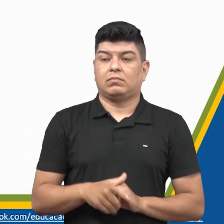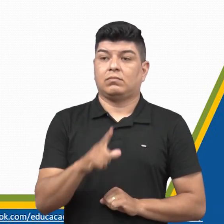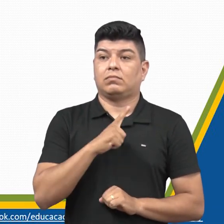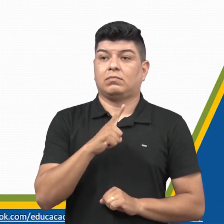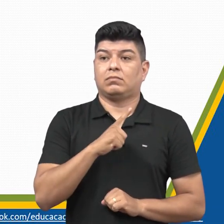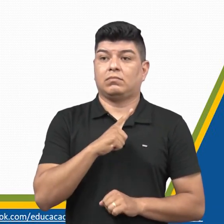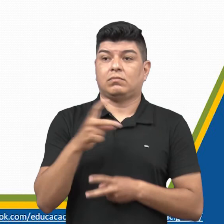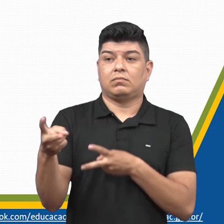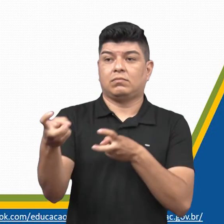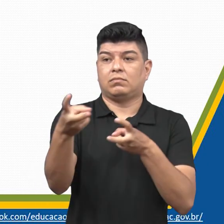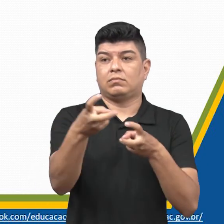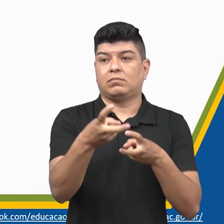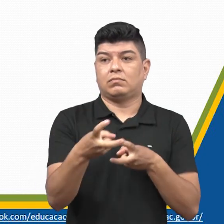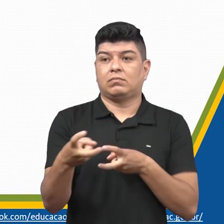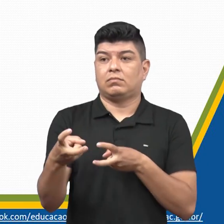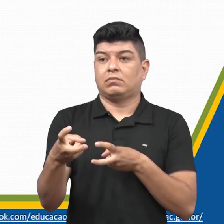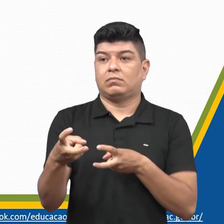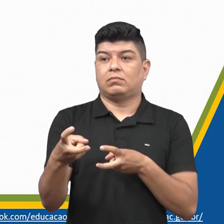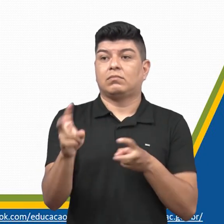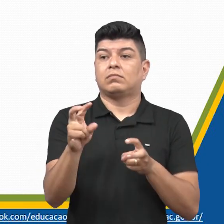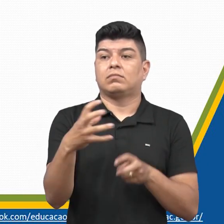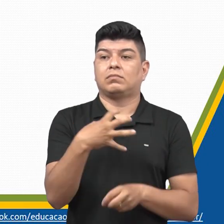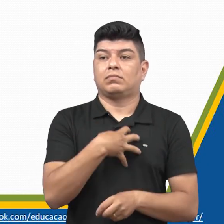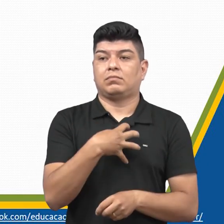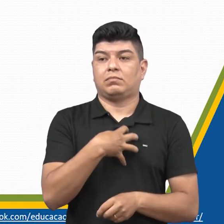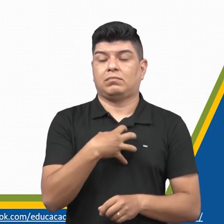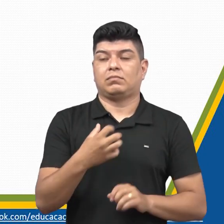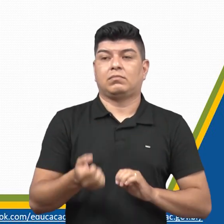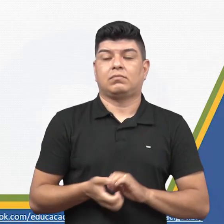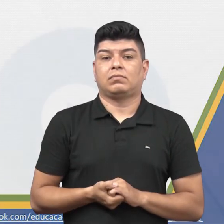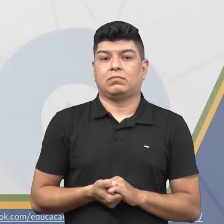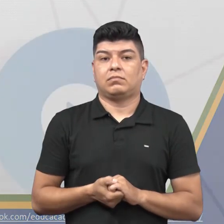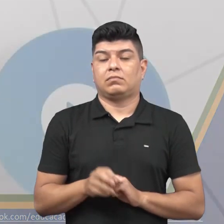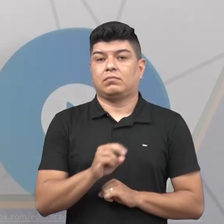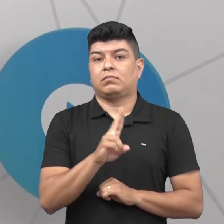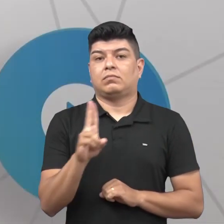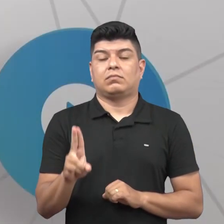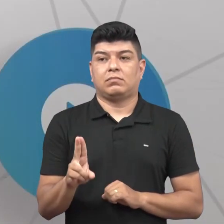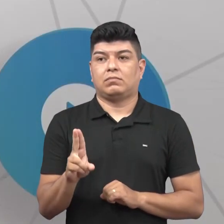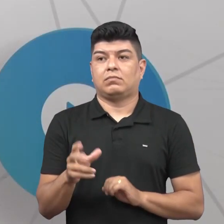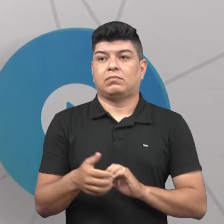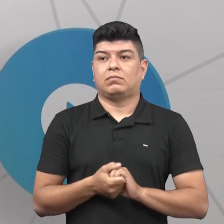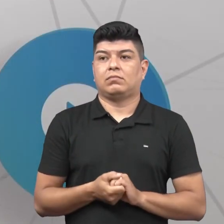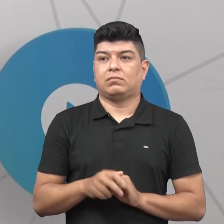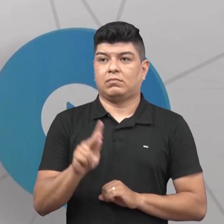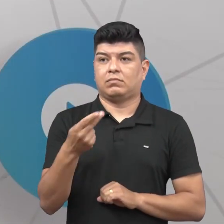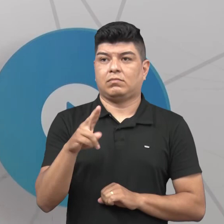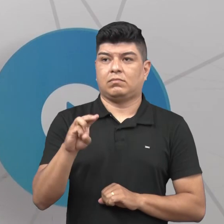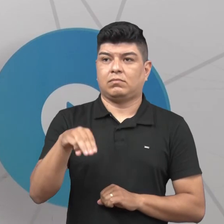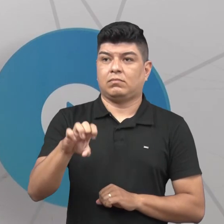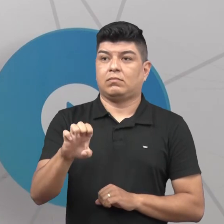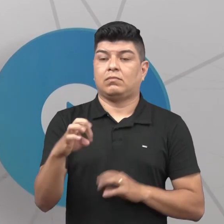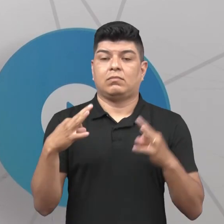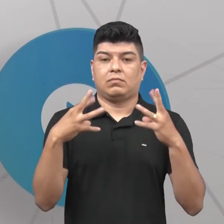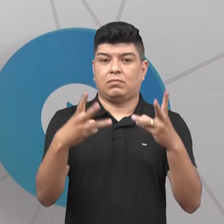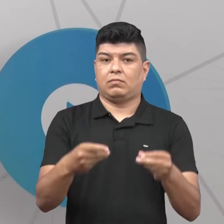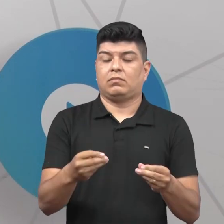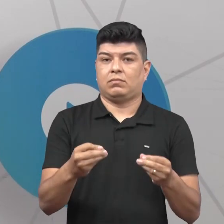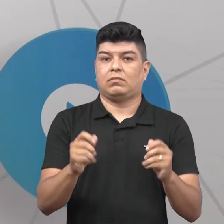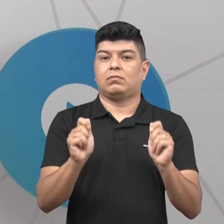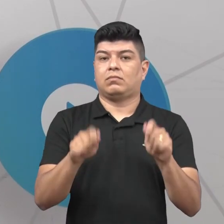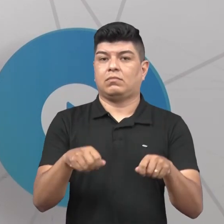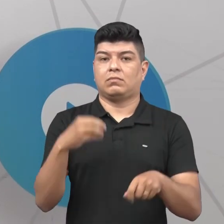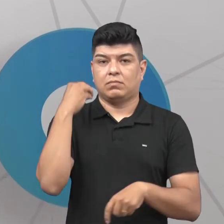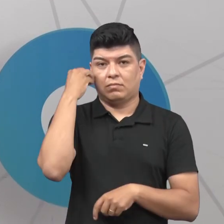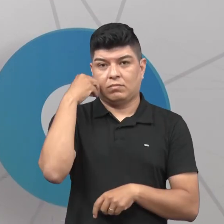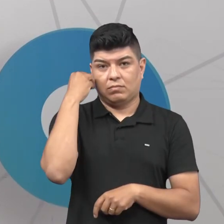na percepção dos sentidos. Ou seja, para Hume, tudo o que nós podemos e toda a nossa